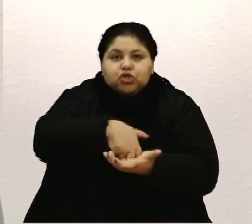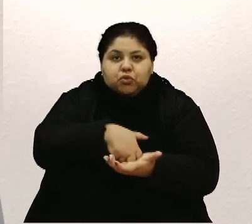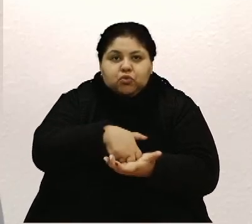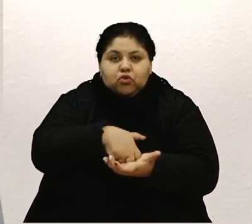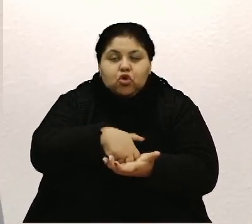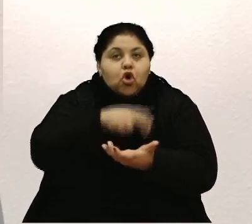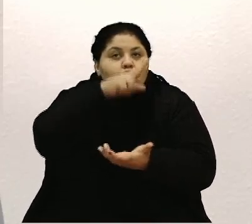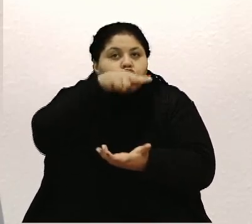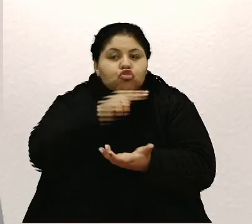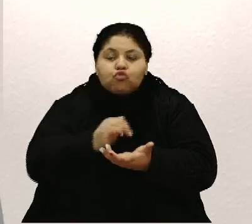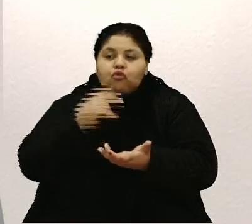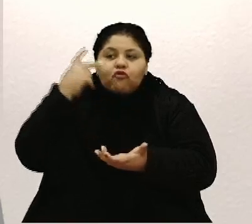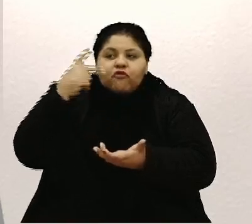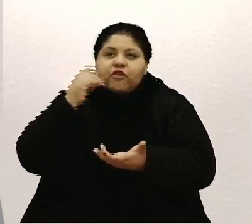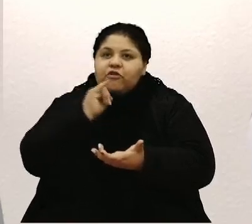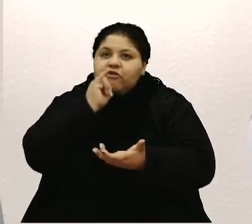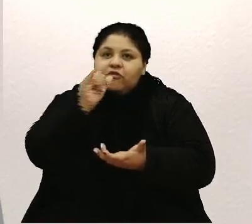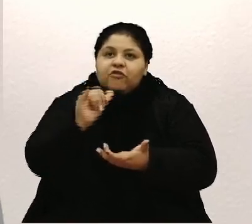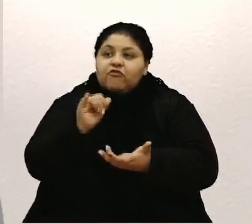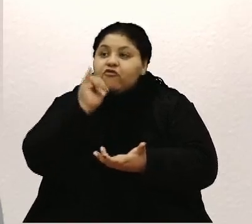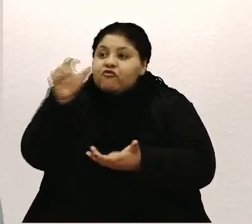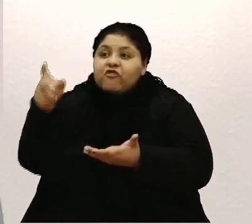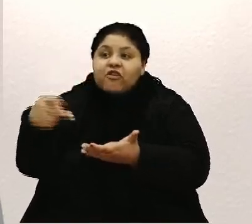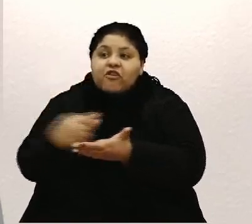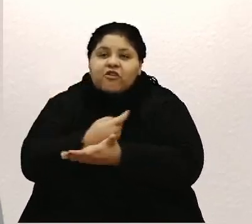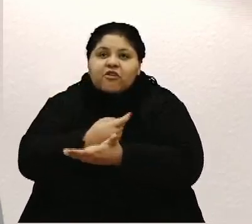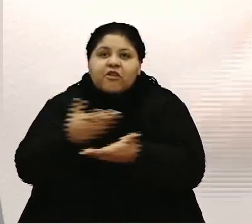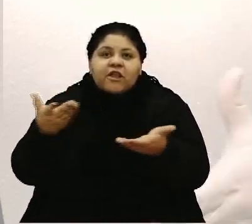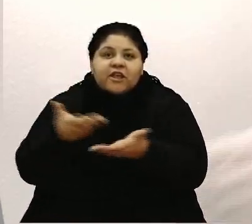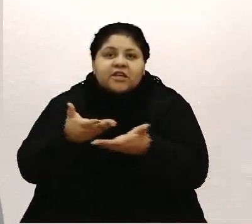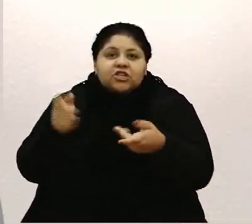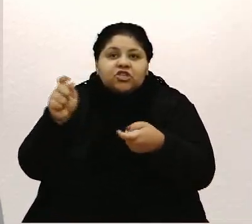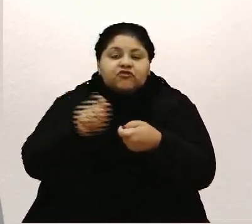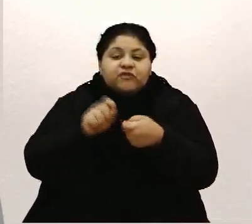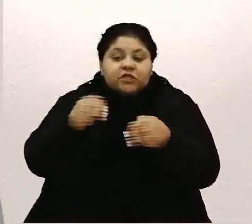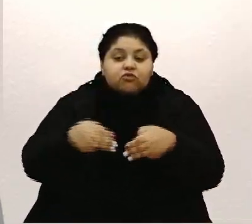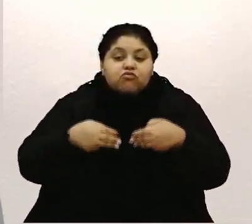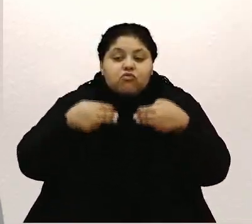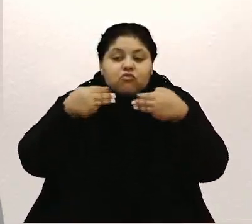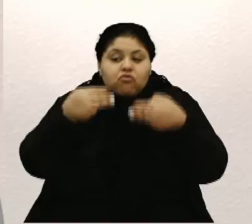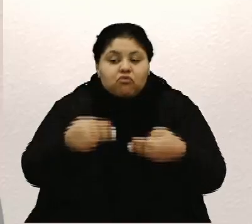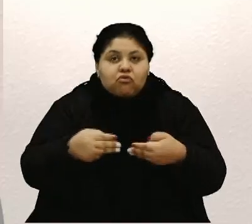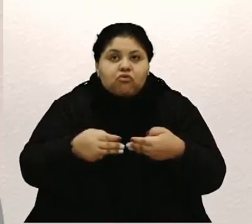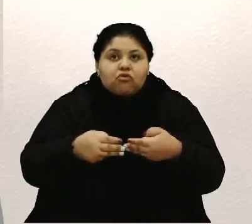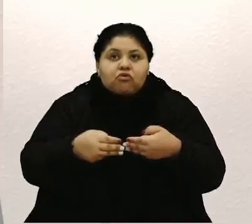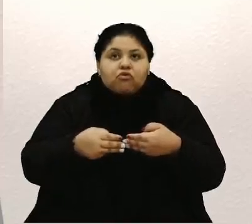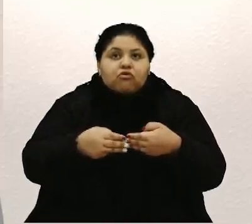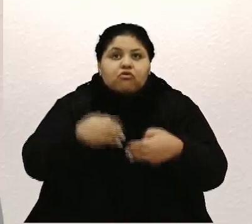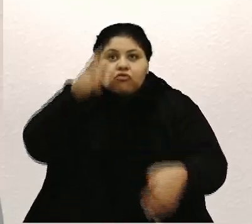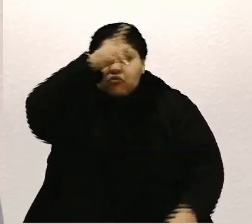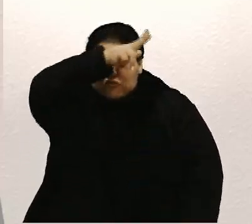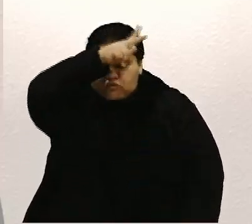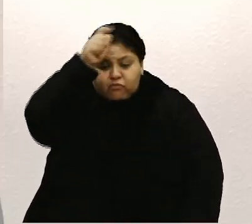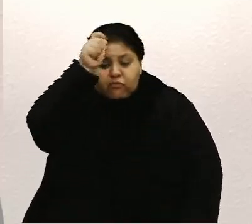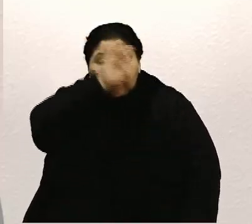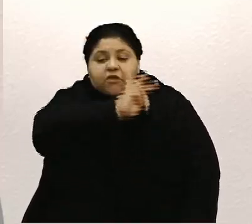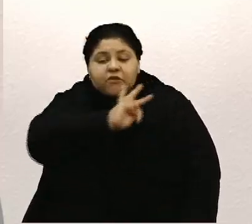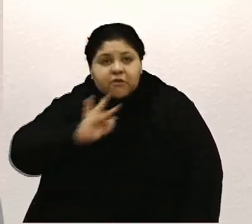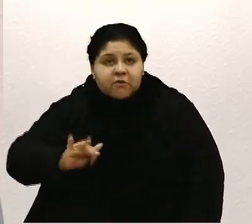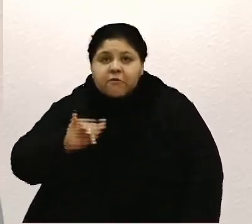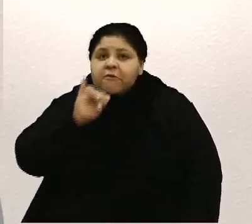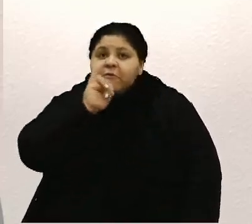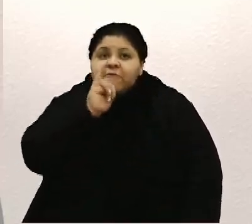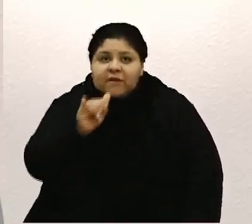forma. E foram falas infelizes que a gente acabou de fazer uma moção, que acabou do prefeito de Farroupilha falar, foi uma